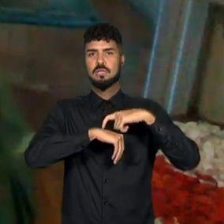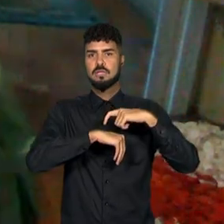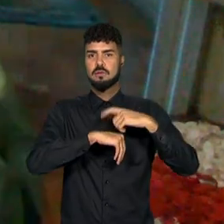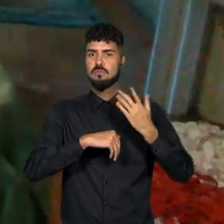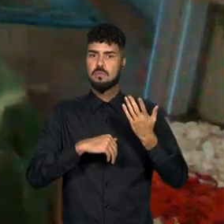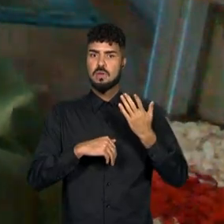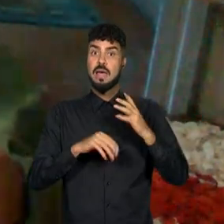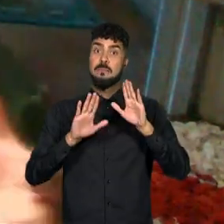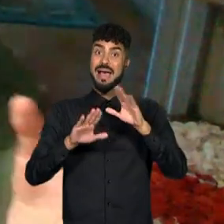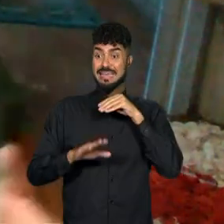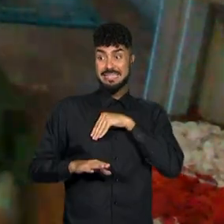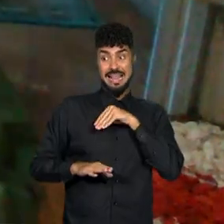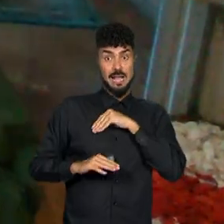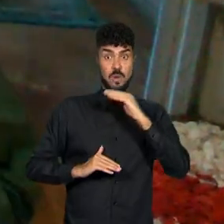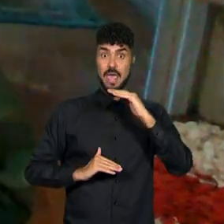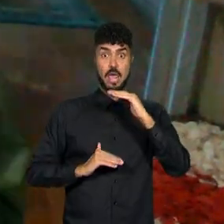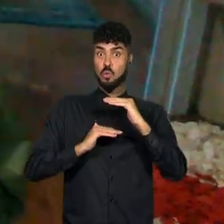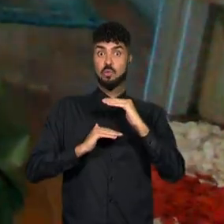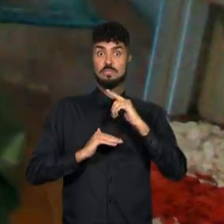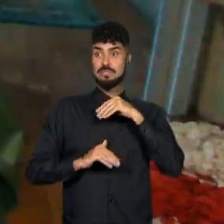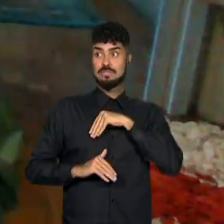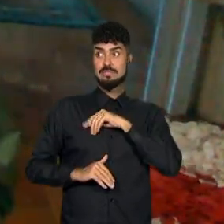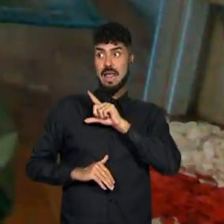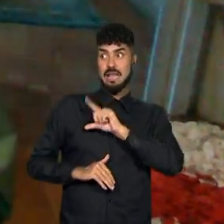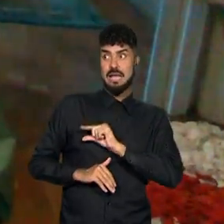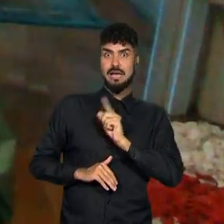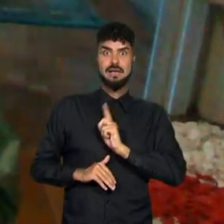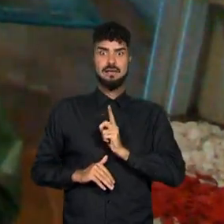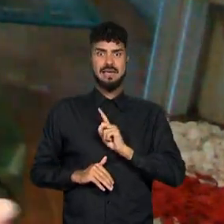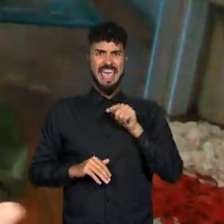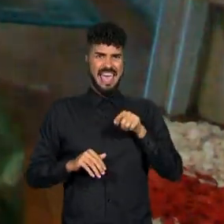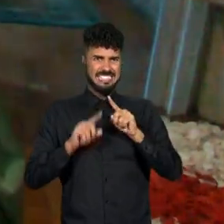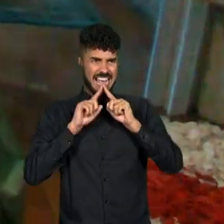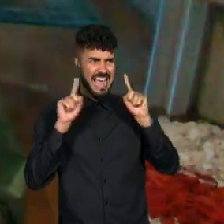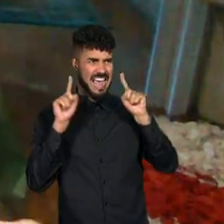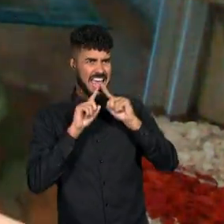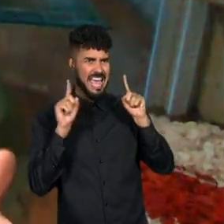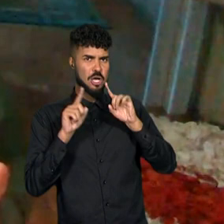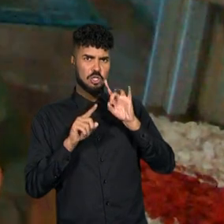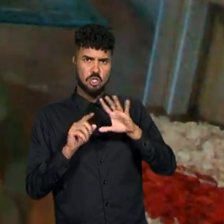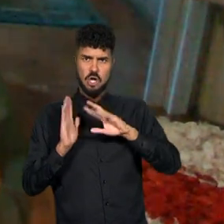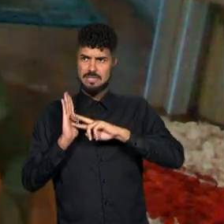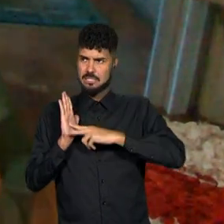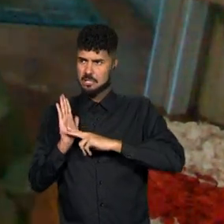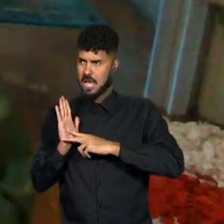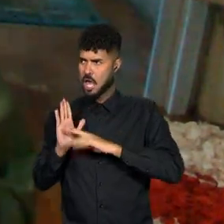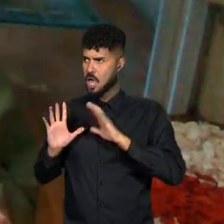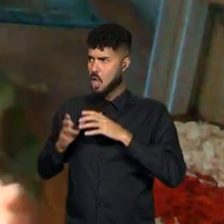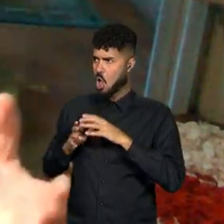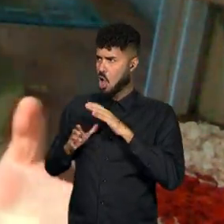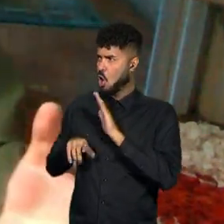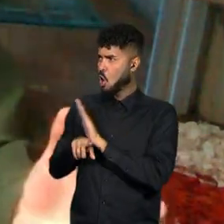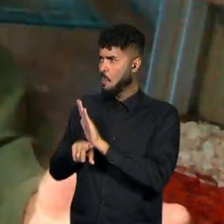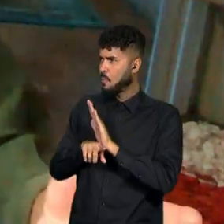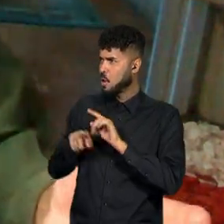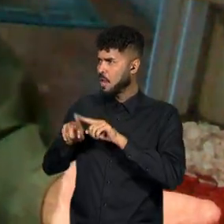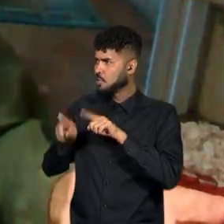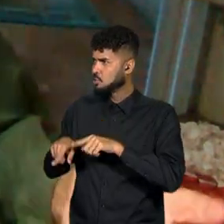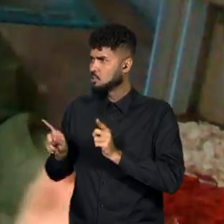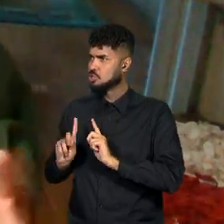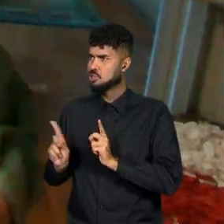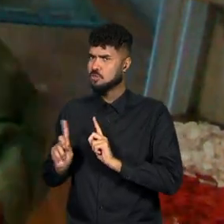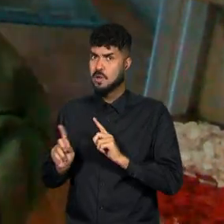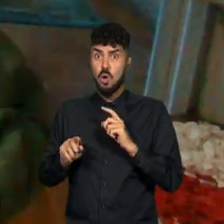sem redução de salário, não é uma reivindicação meramente corporativa ou sindical. Né? A ciência e a